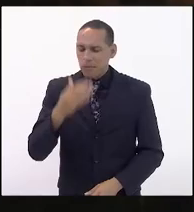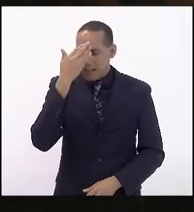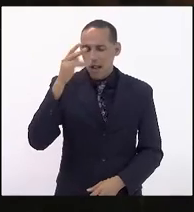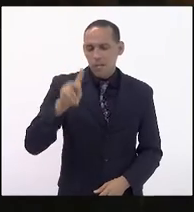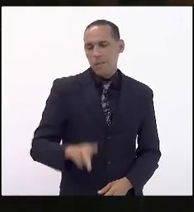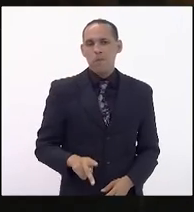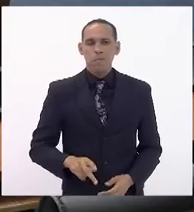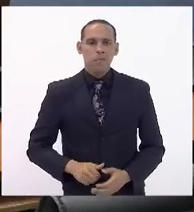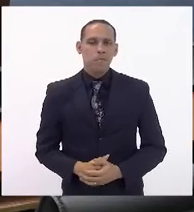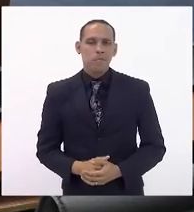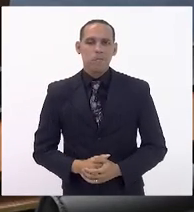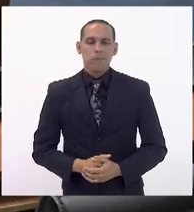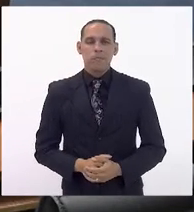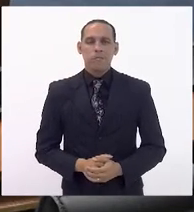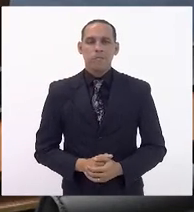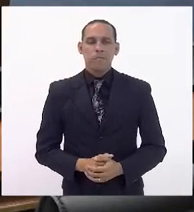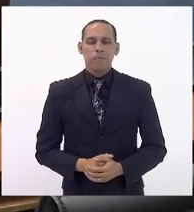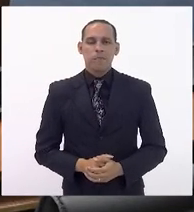Atlântico